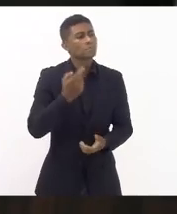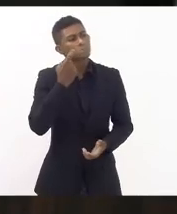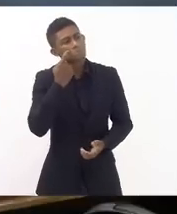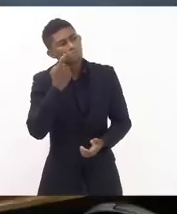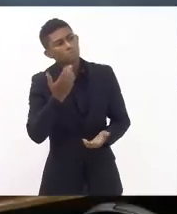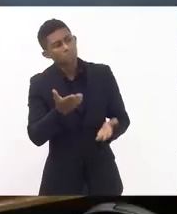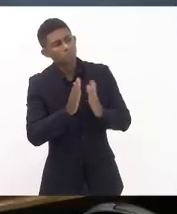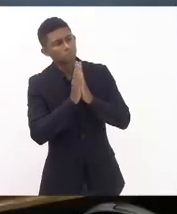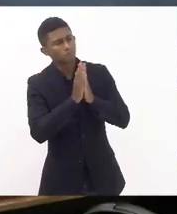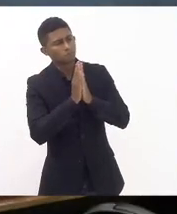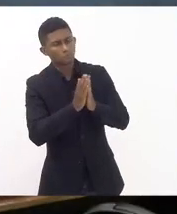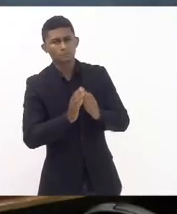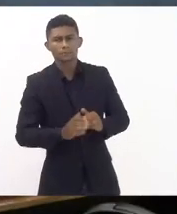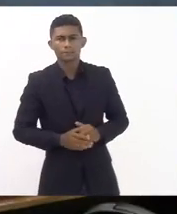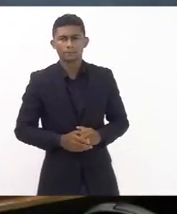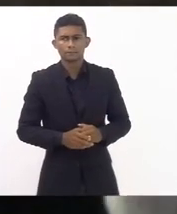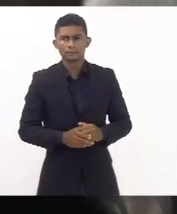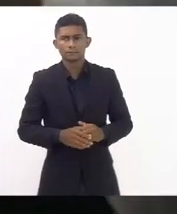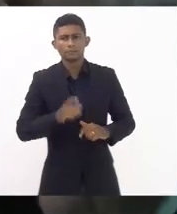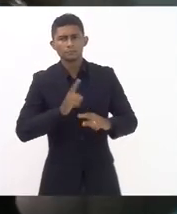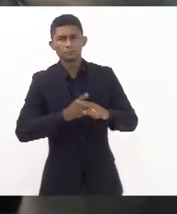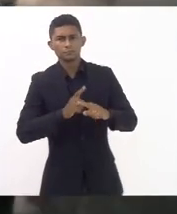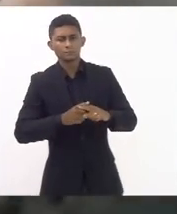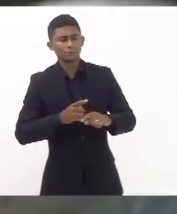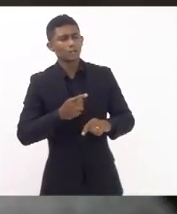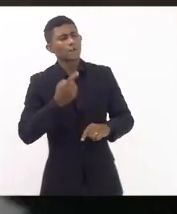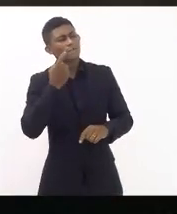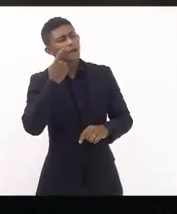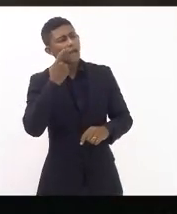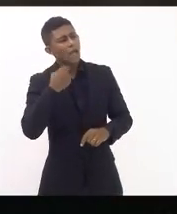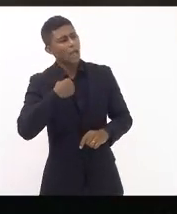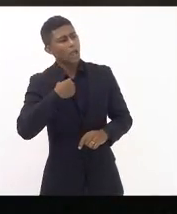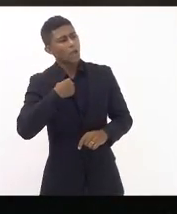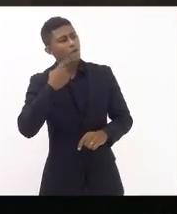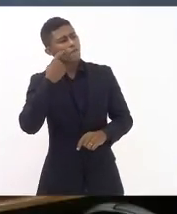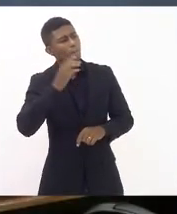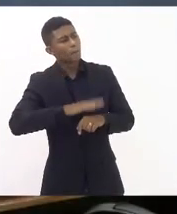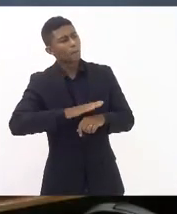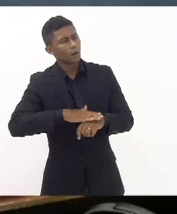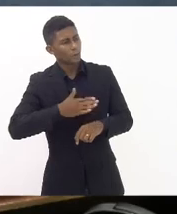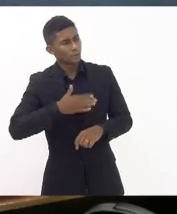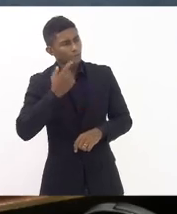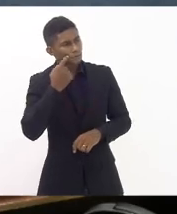Por favor, porque pode ser eu. Por favor.